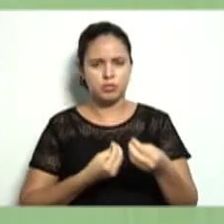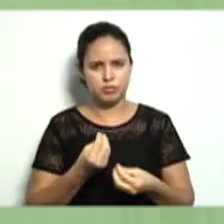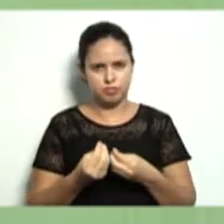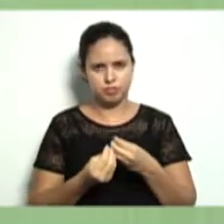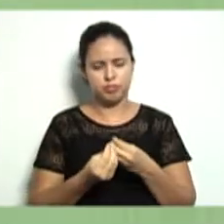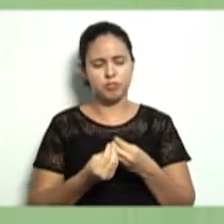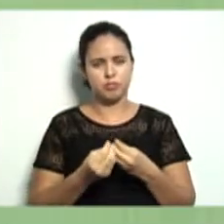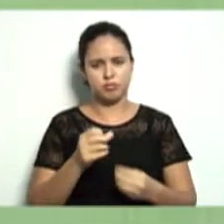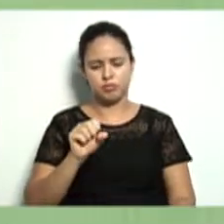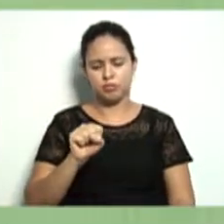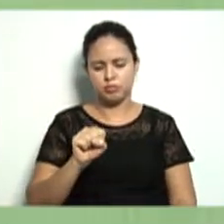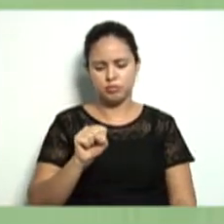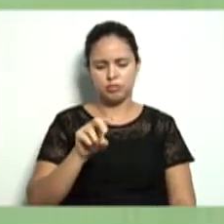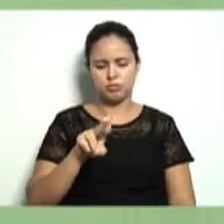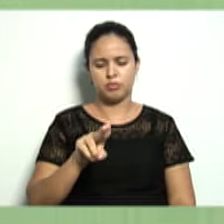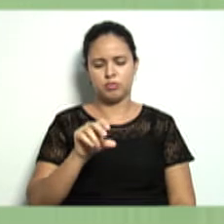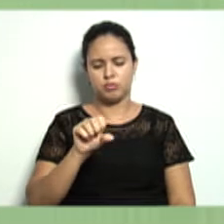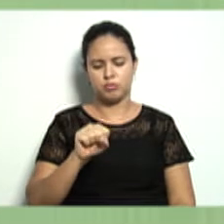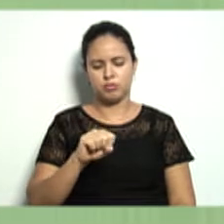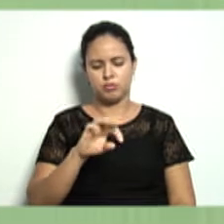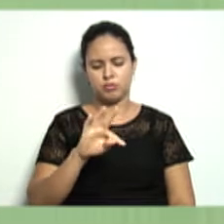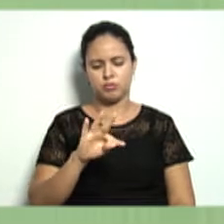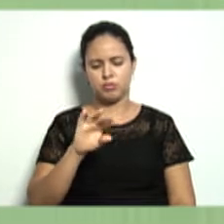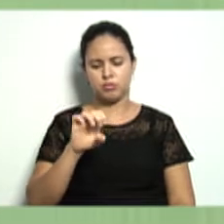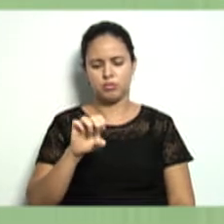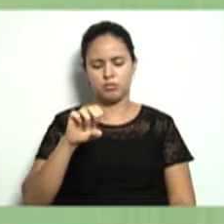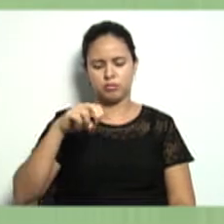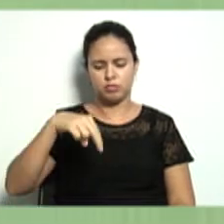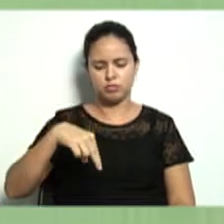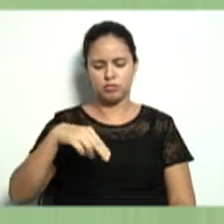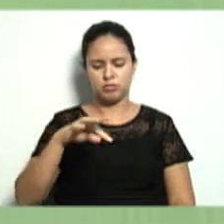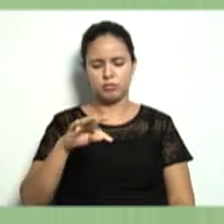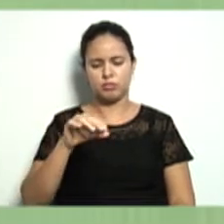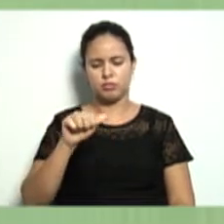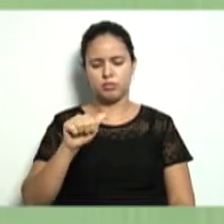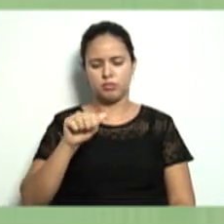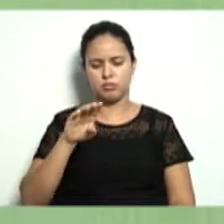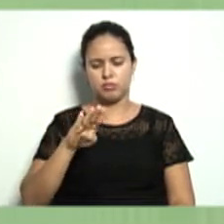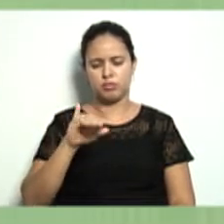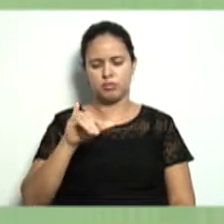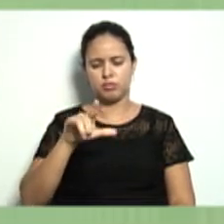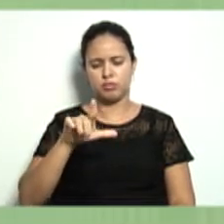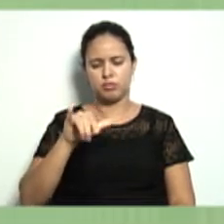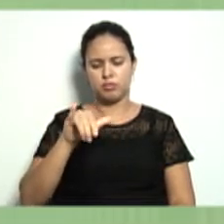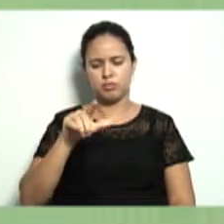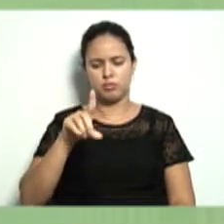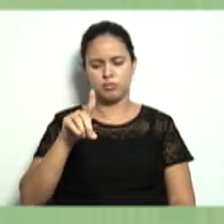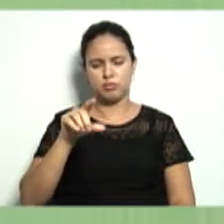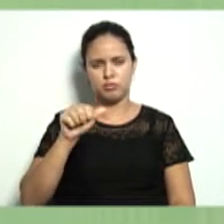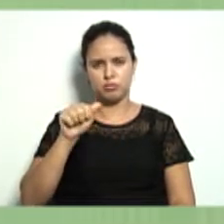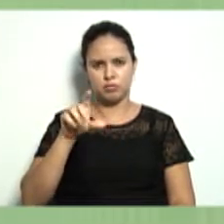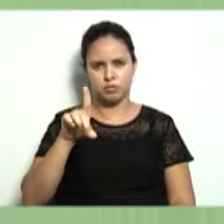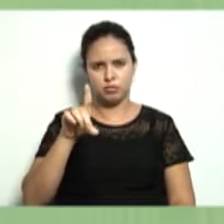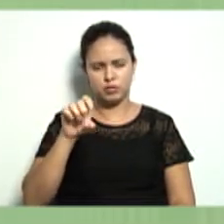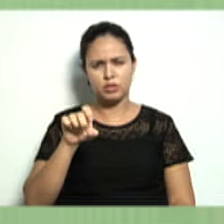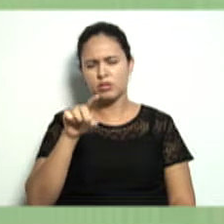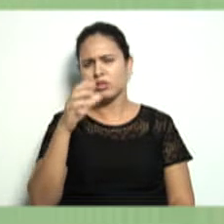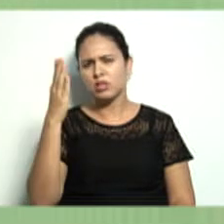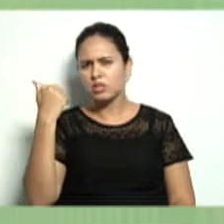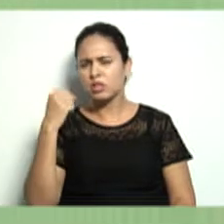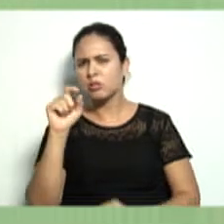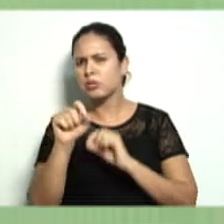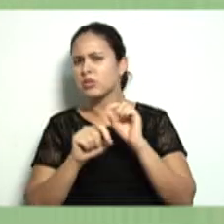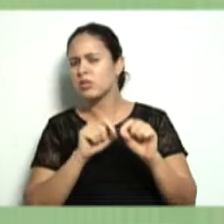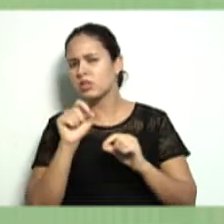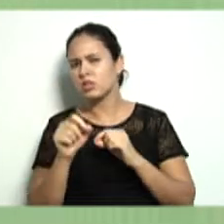sustentabilidade. E aí a gente traz uma pergunta aqui para vocês. O que você entende por sustentabilidade, em